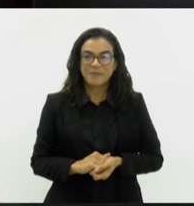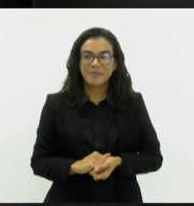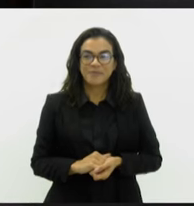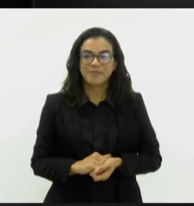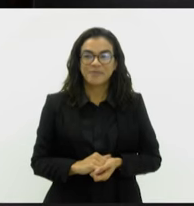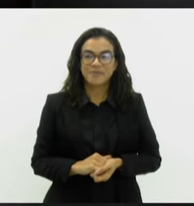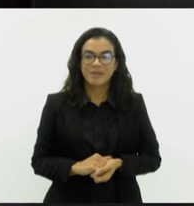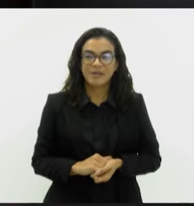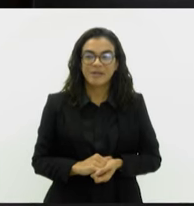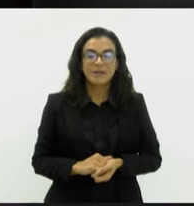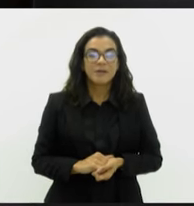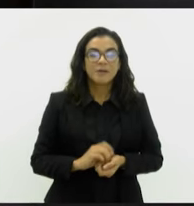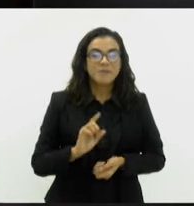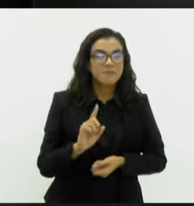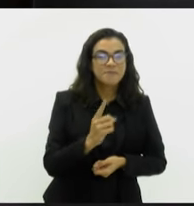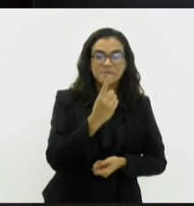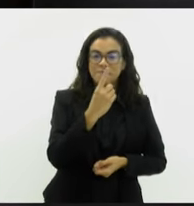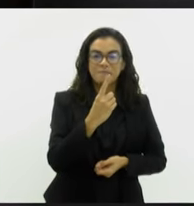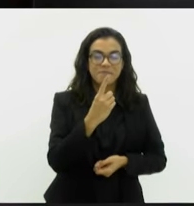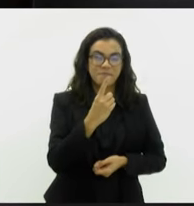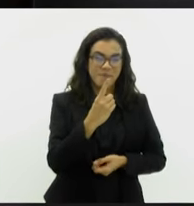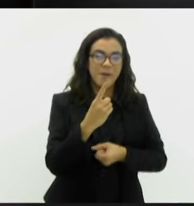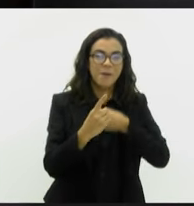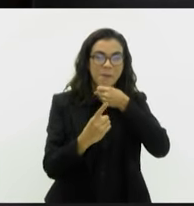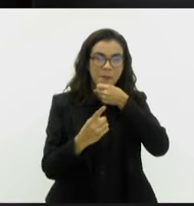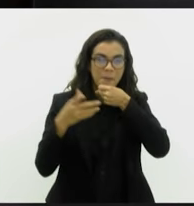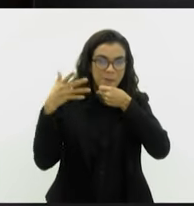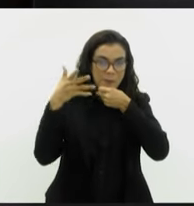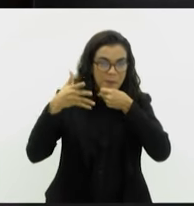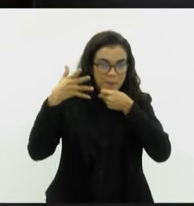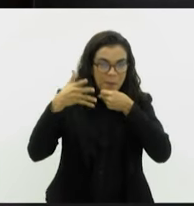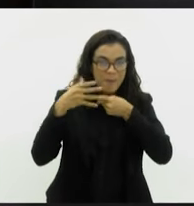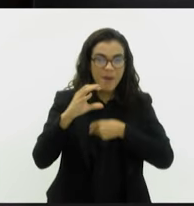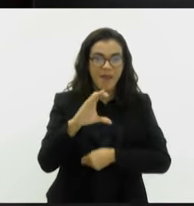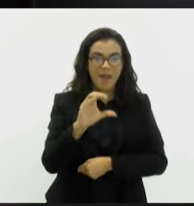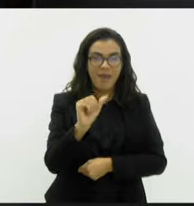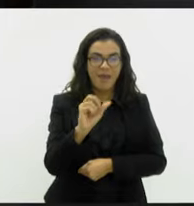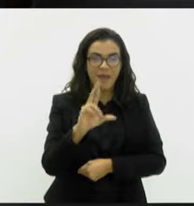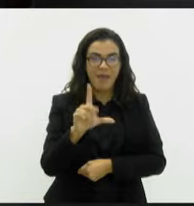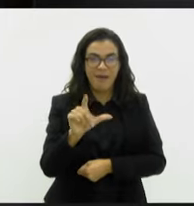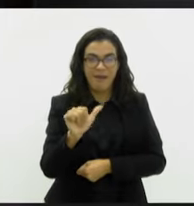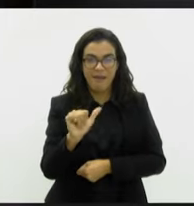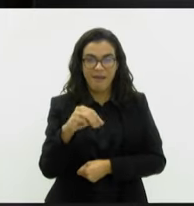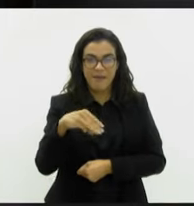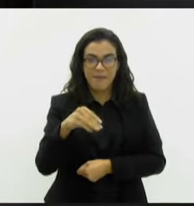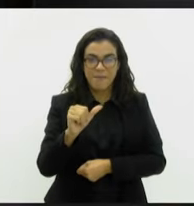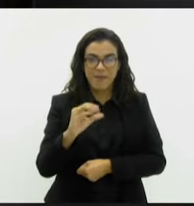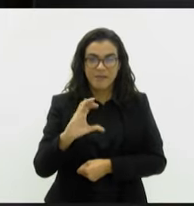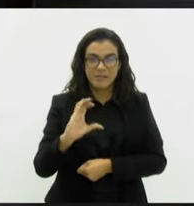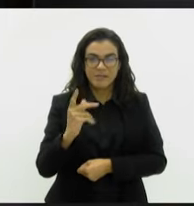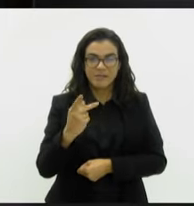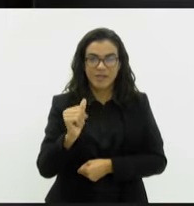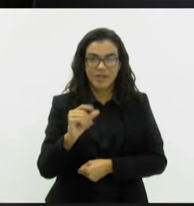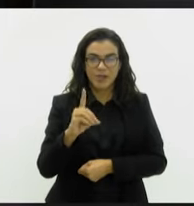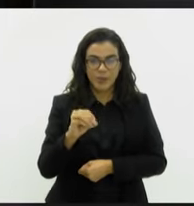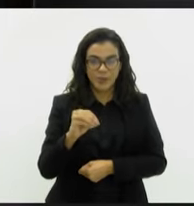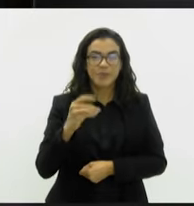eh primeiro eu quero abrir para minha colega Carla Machado deputada estadual